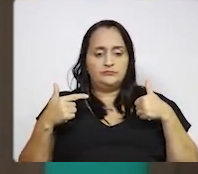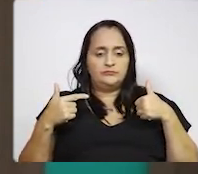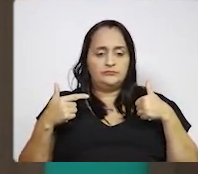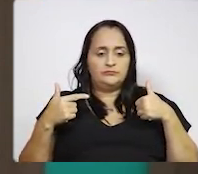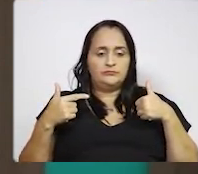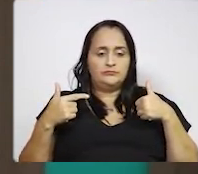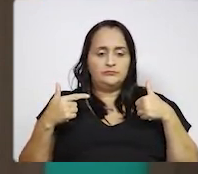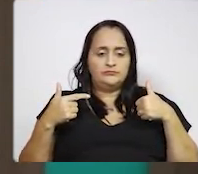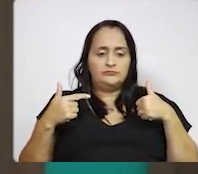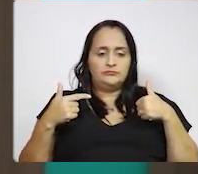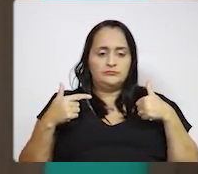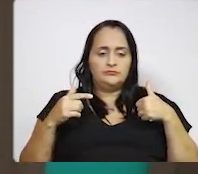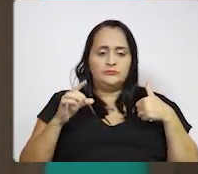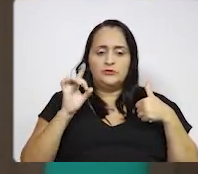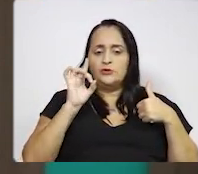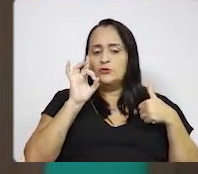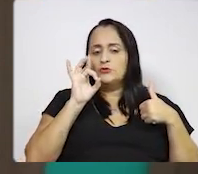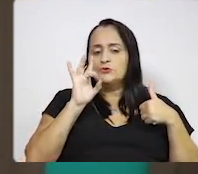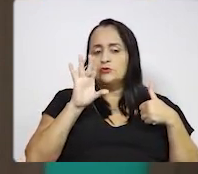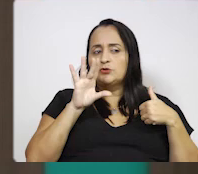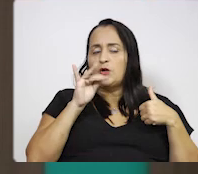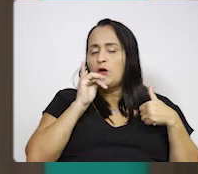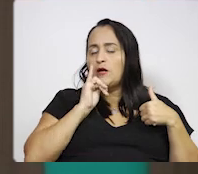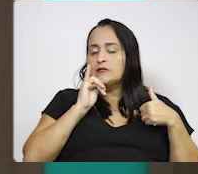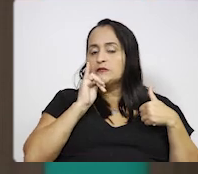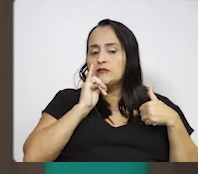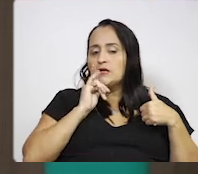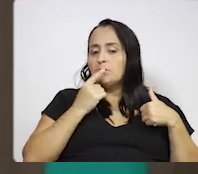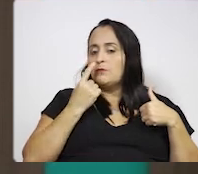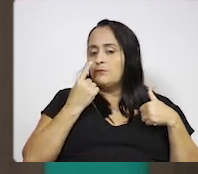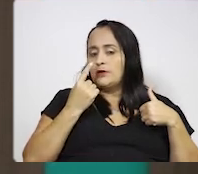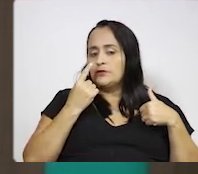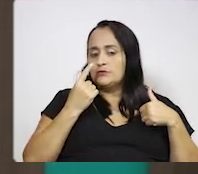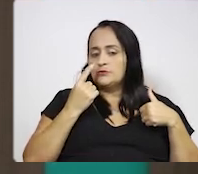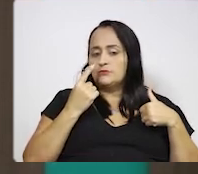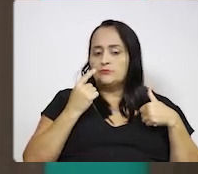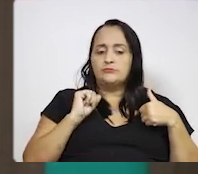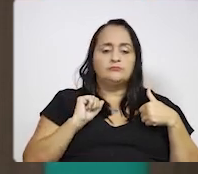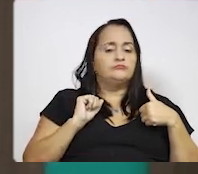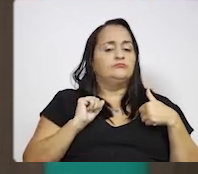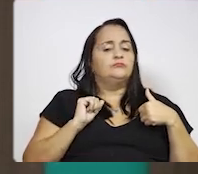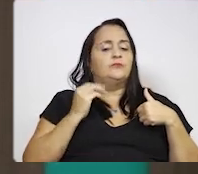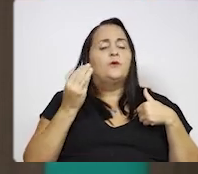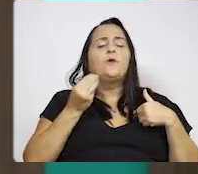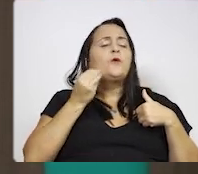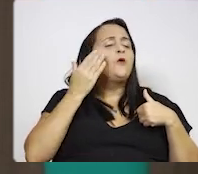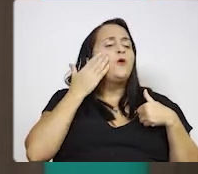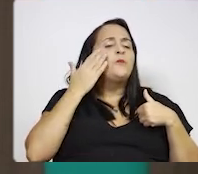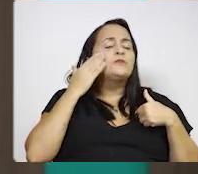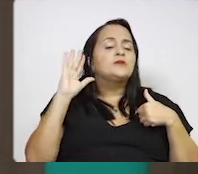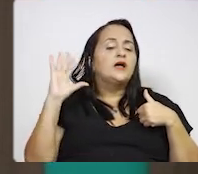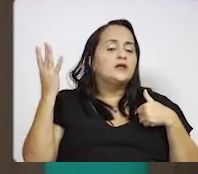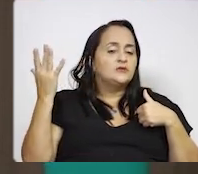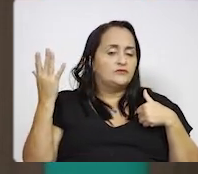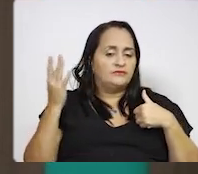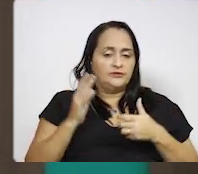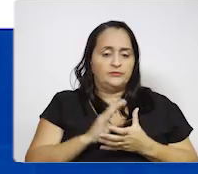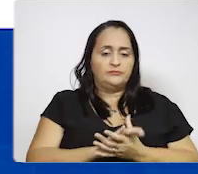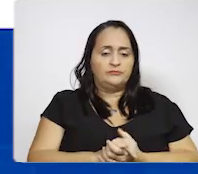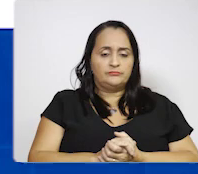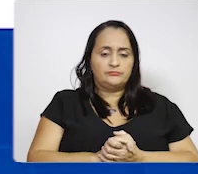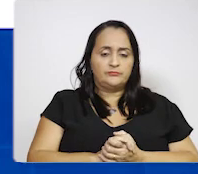2. Só mais um exemplo para você fixar como é que a gente está resolvendo essa questão,